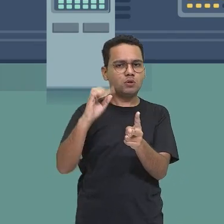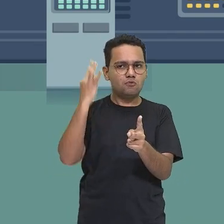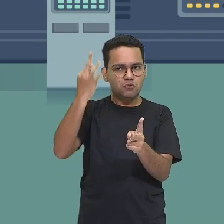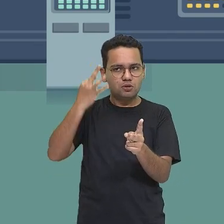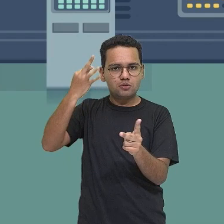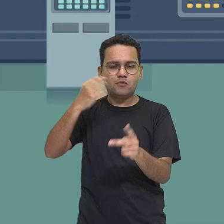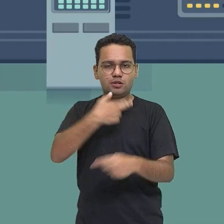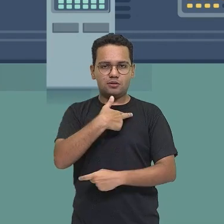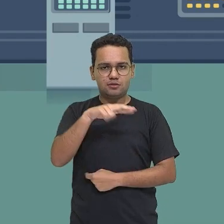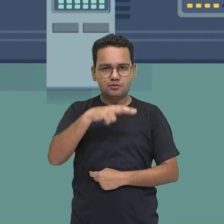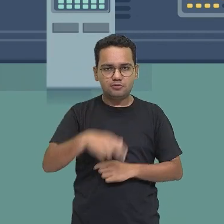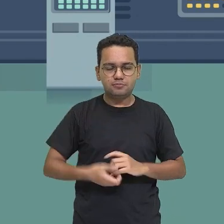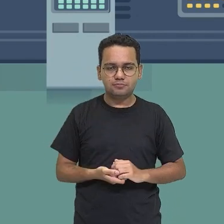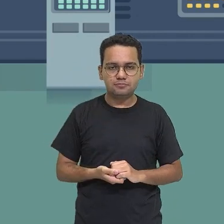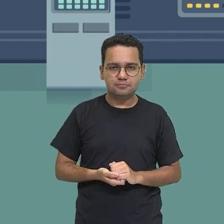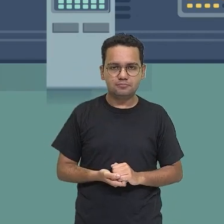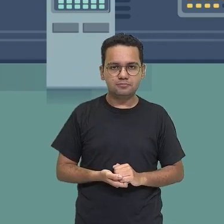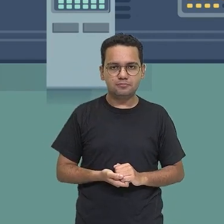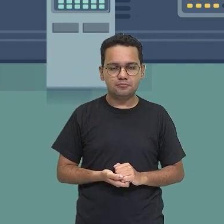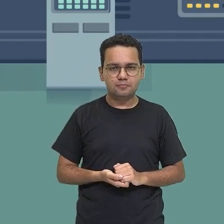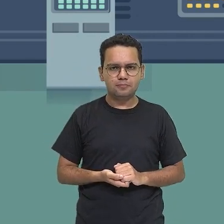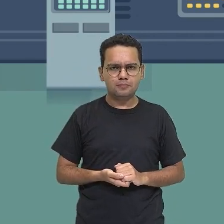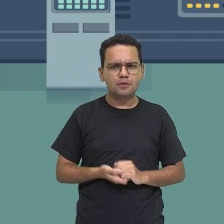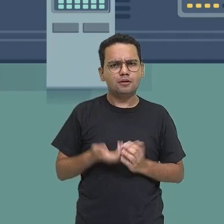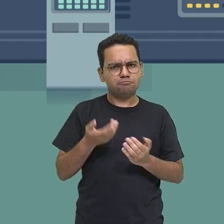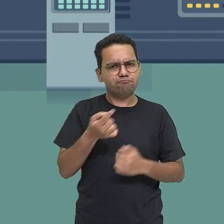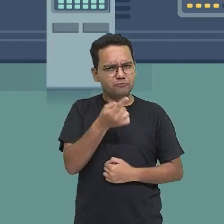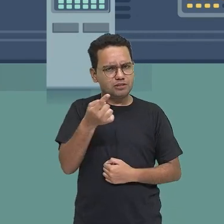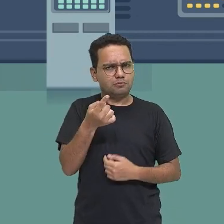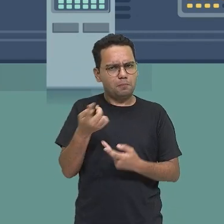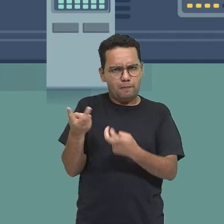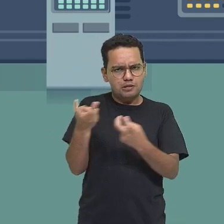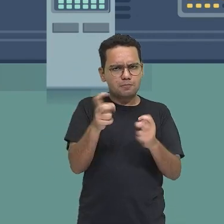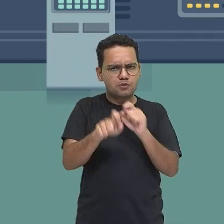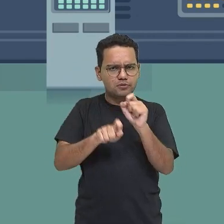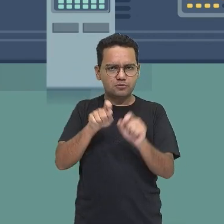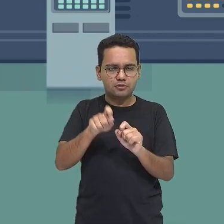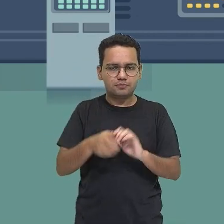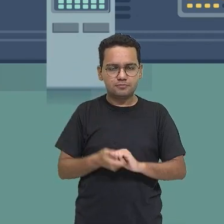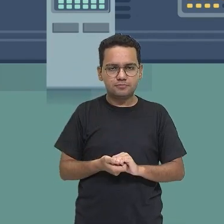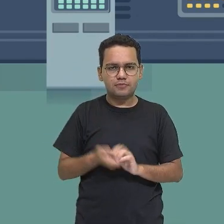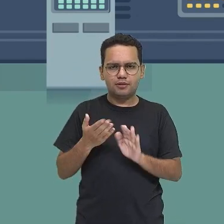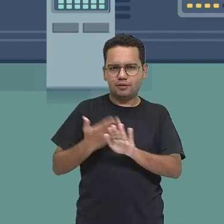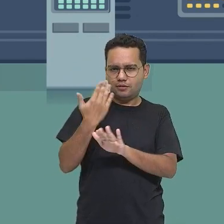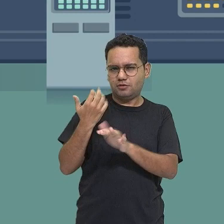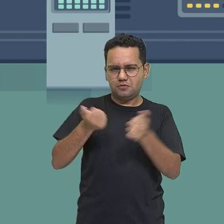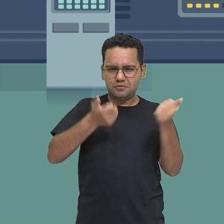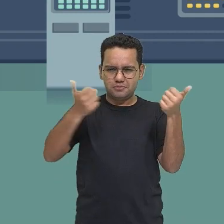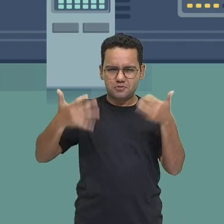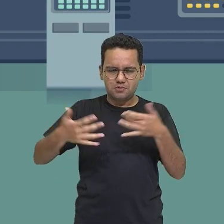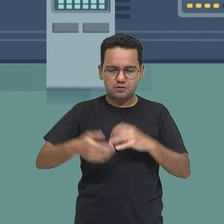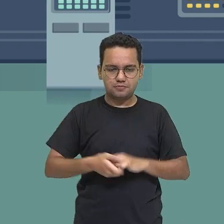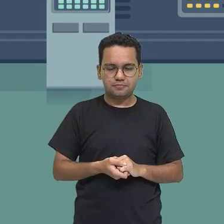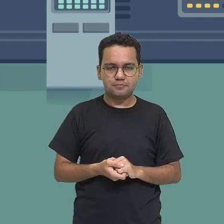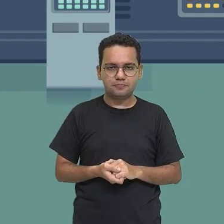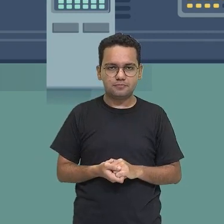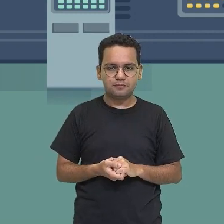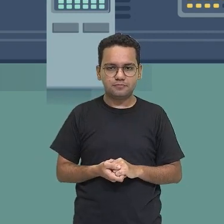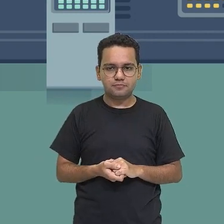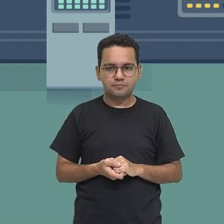forma religiosa, para que vocês percebam que o que eu tinha falado há pouco, nós estamos